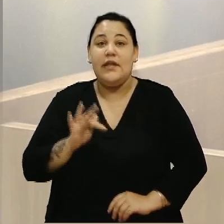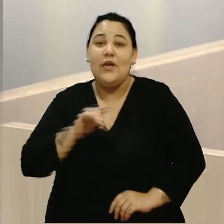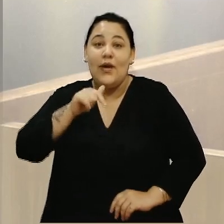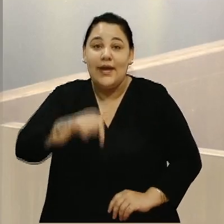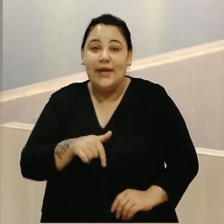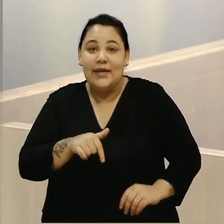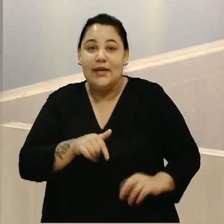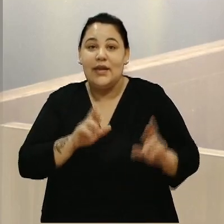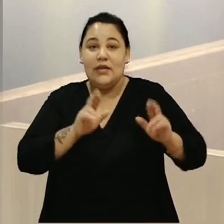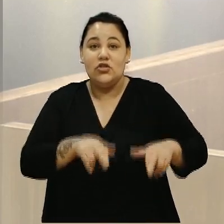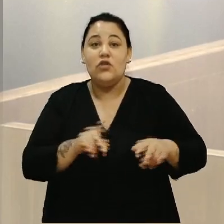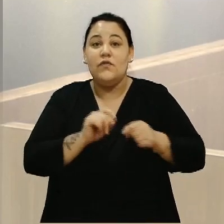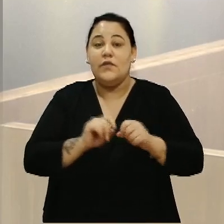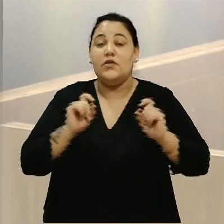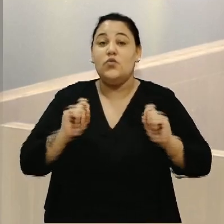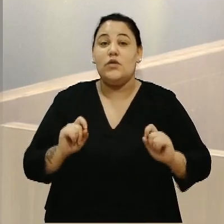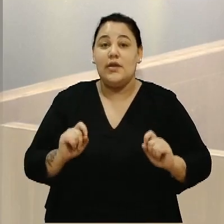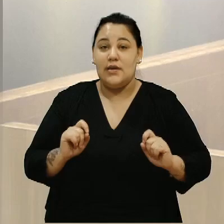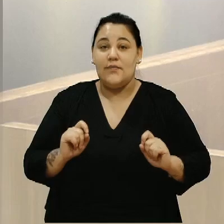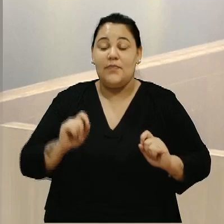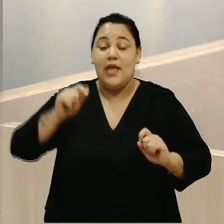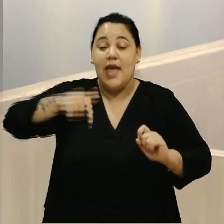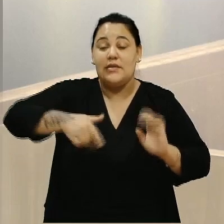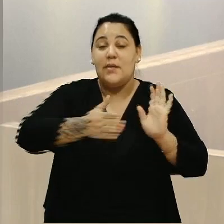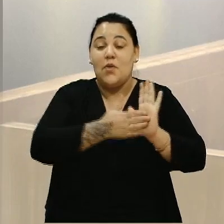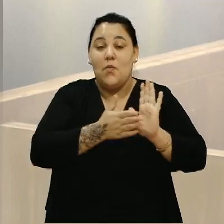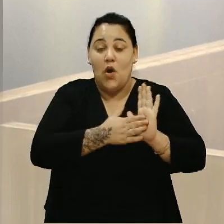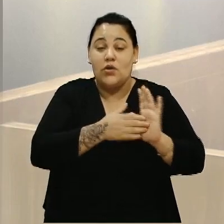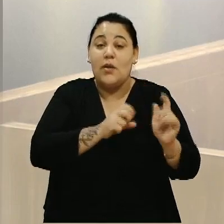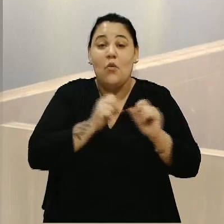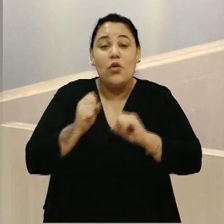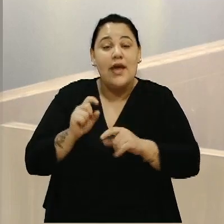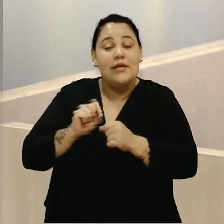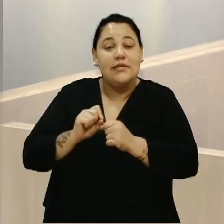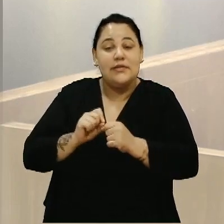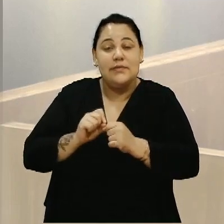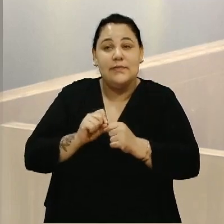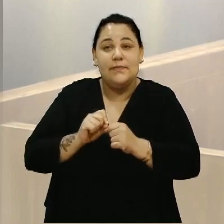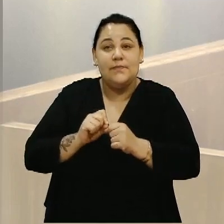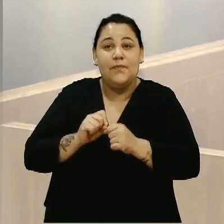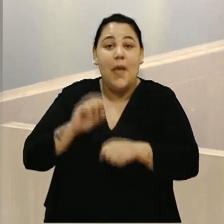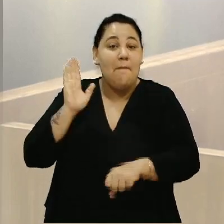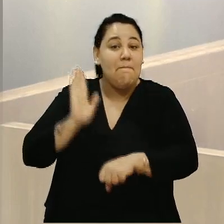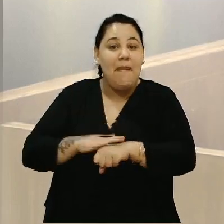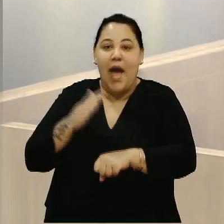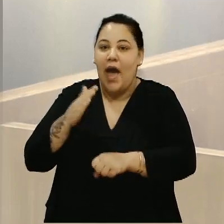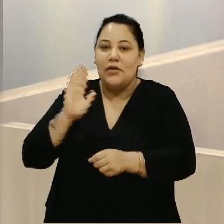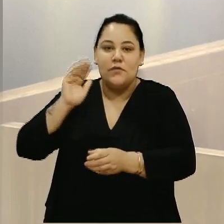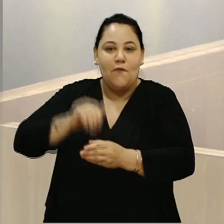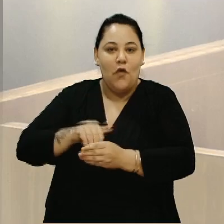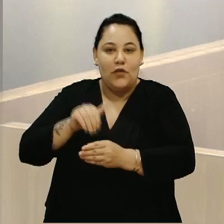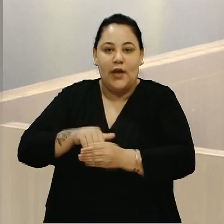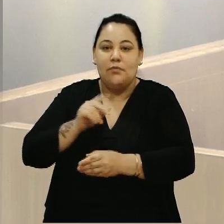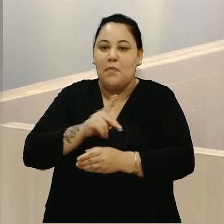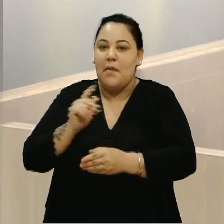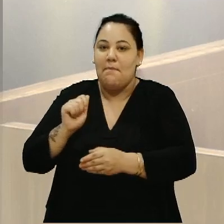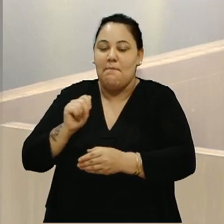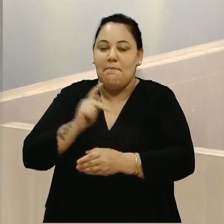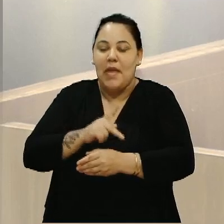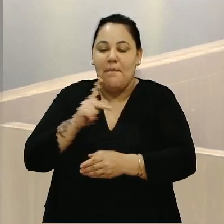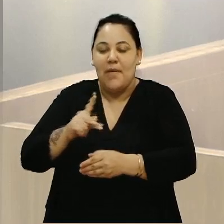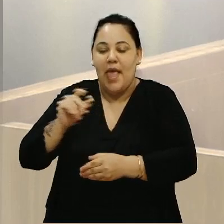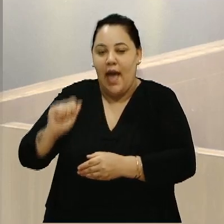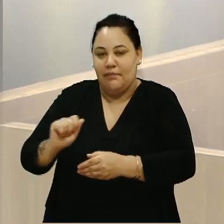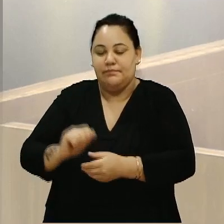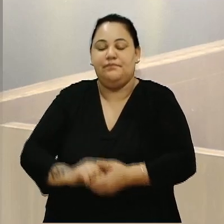que fez com que esta proposta pudesse ser uma das mais votadas no PPA.